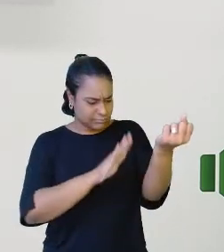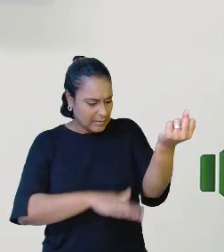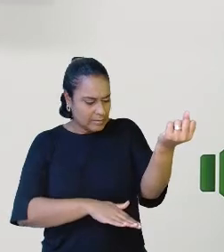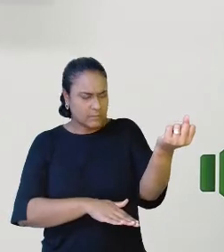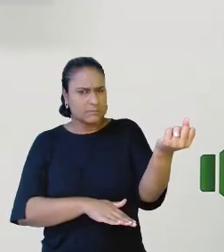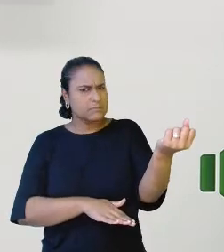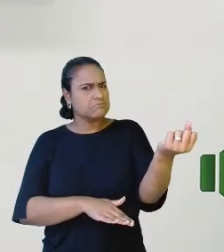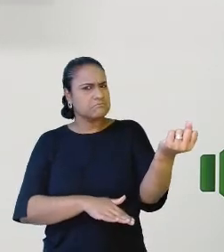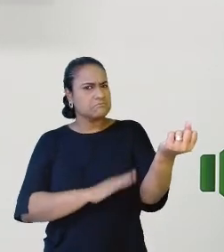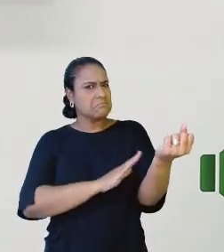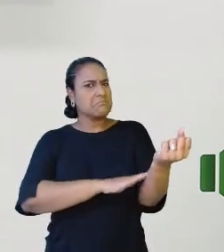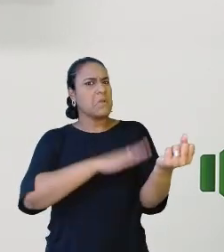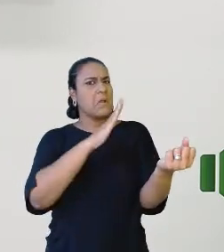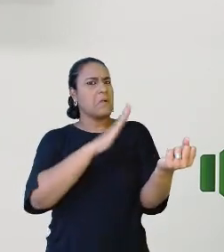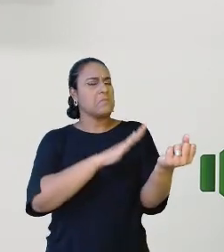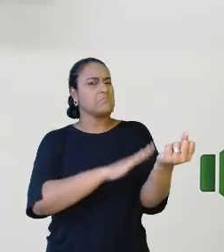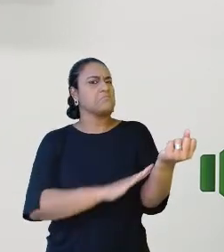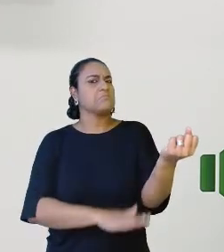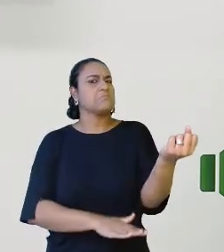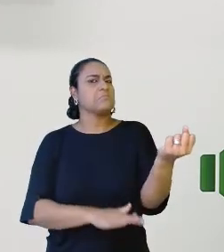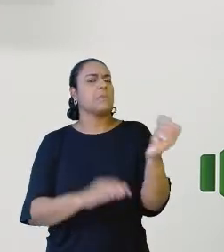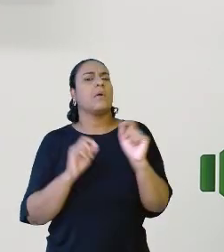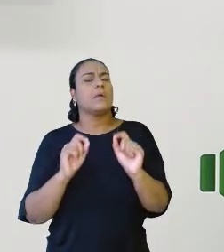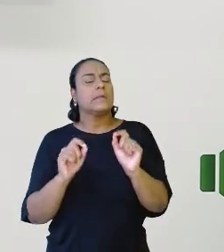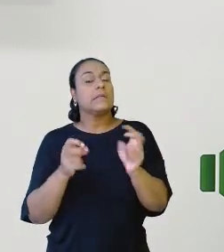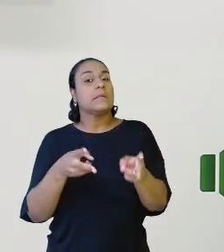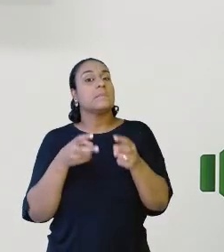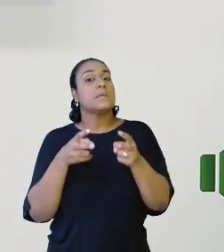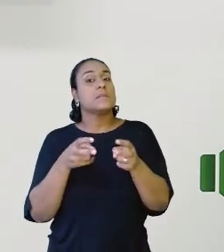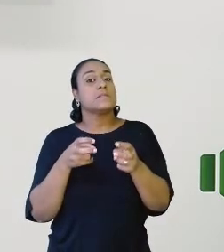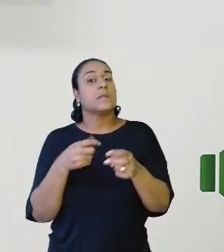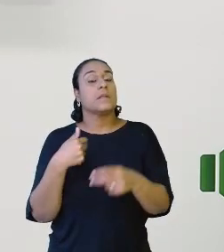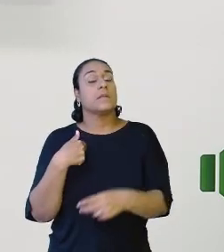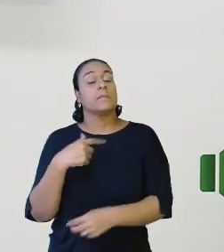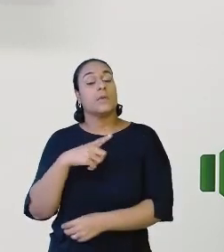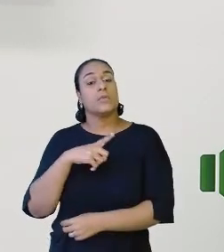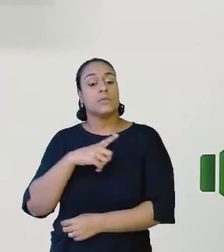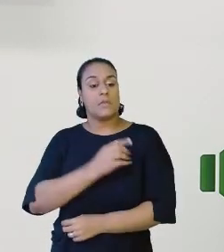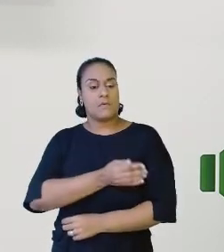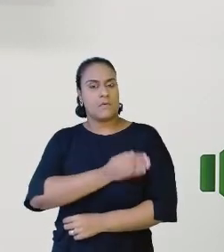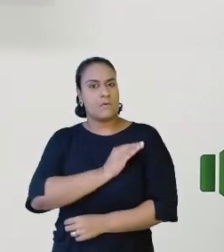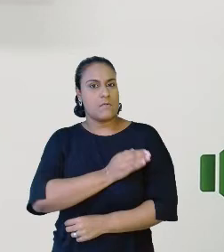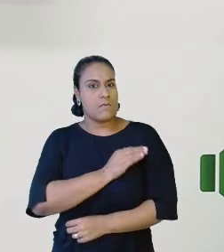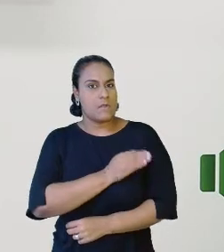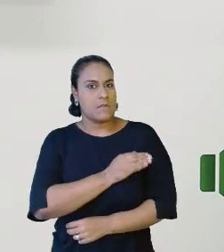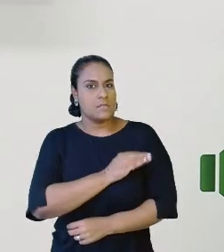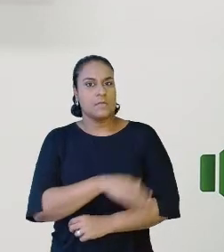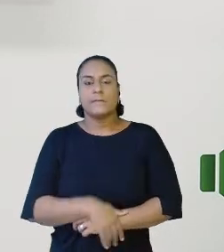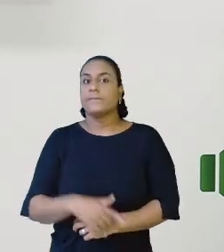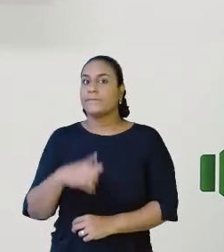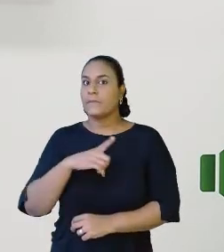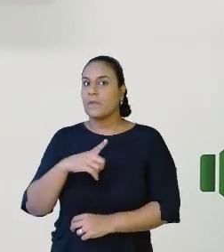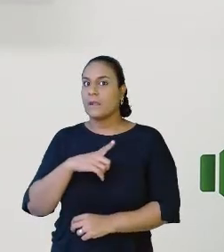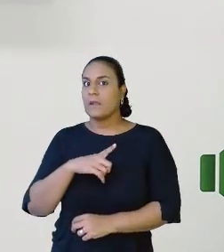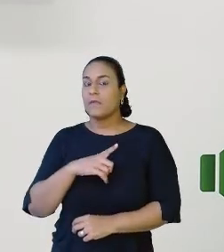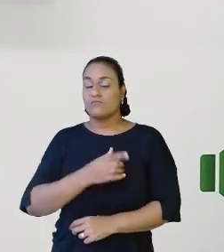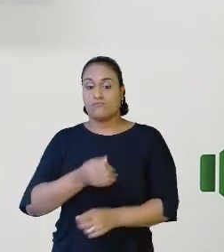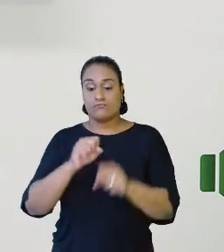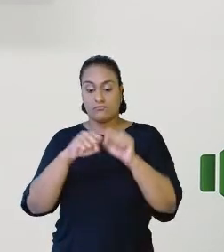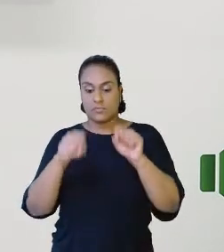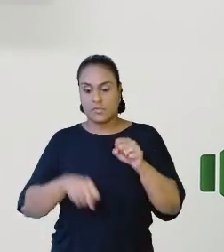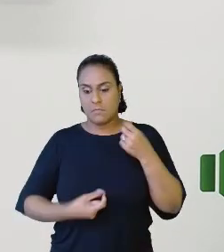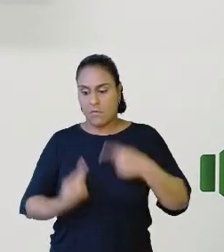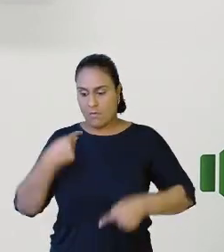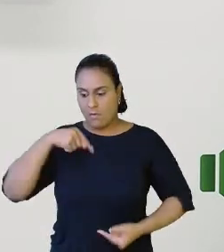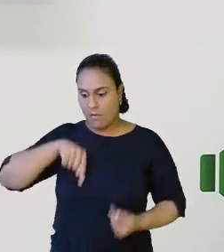essa? Essa pressão, percebam que eu tenho um coração, eu tenho um sistema circulatório